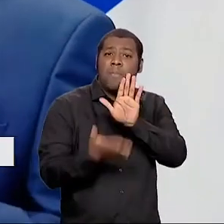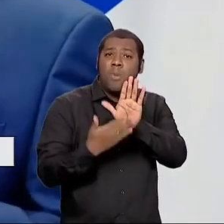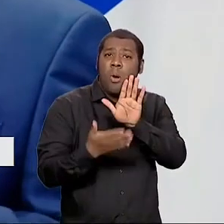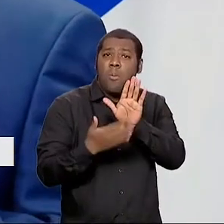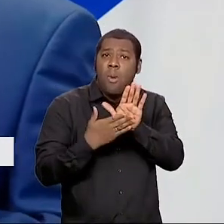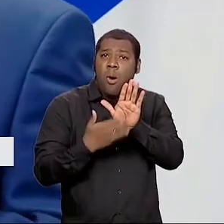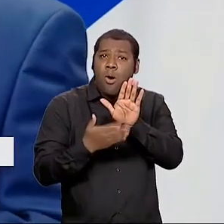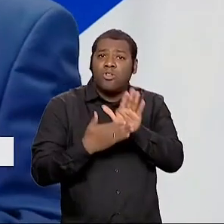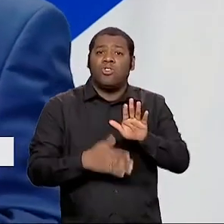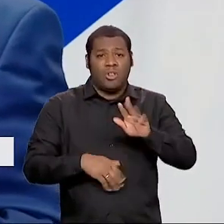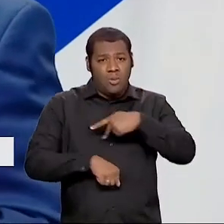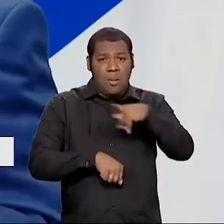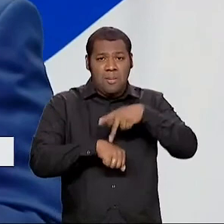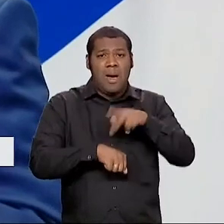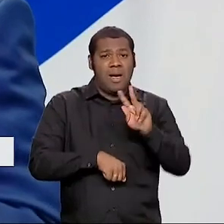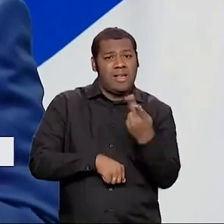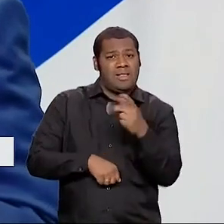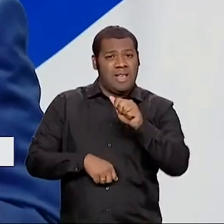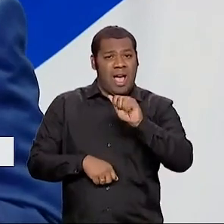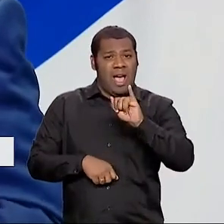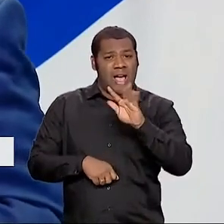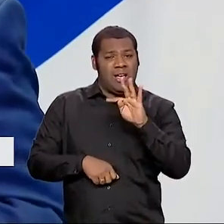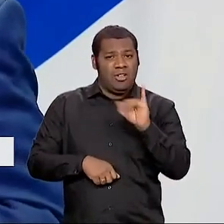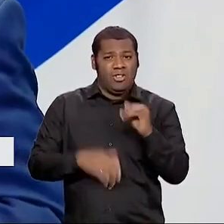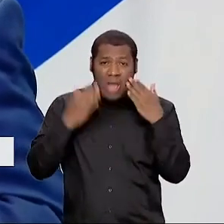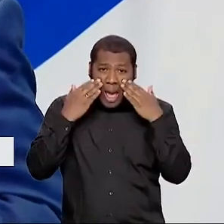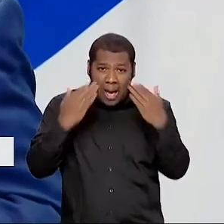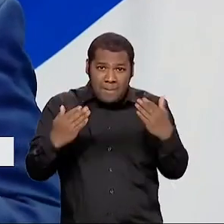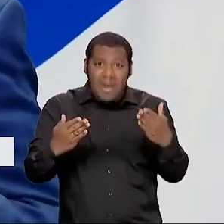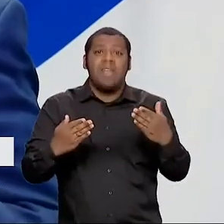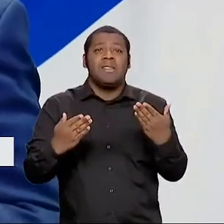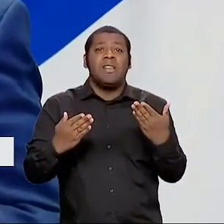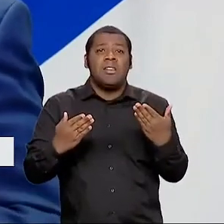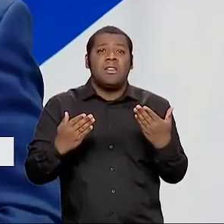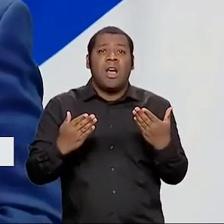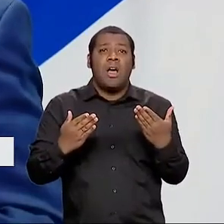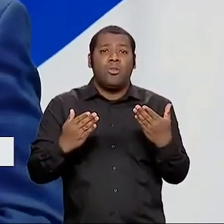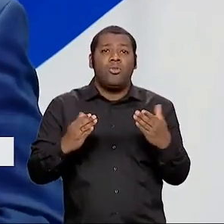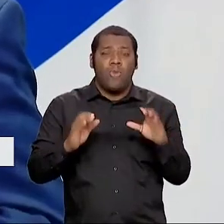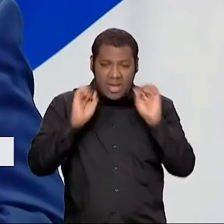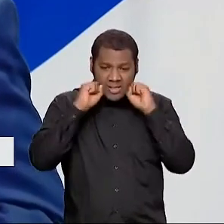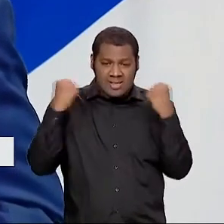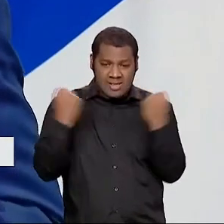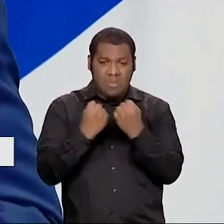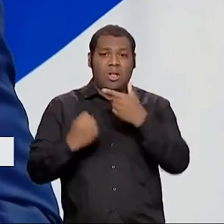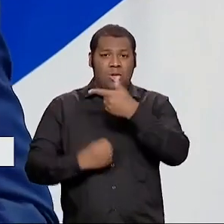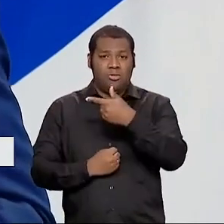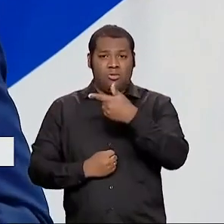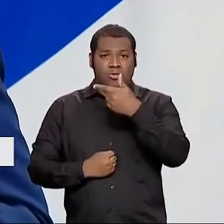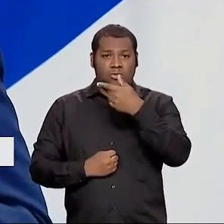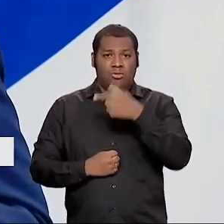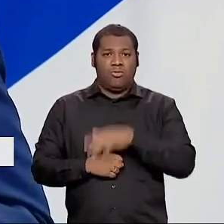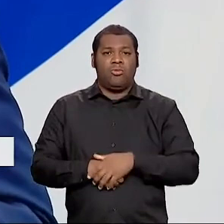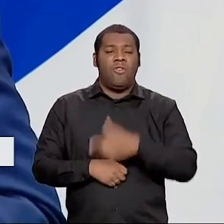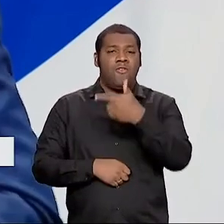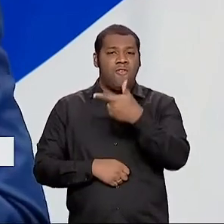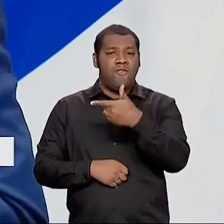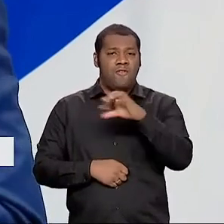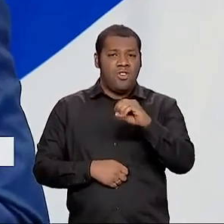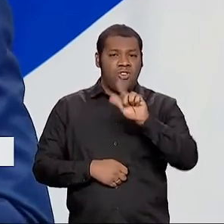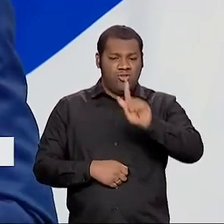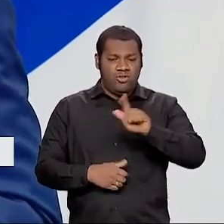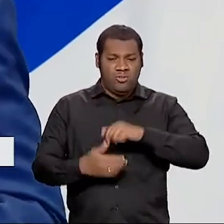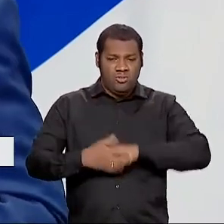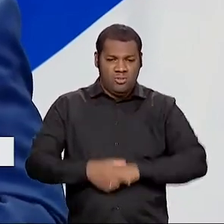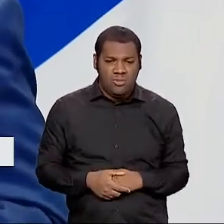levar para os BRICS, ou seja, porque o Haiti não pode ficar à própria sorte, ou seja, esse país ele paga o preço de ser o